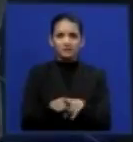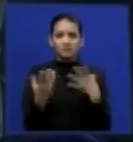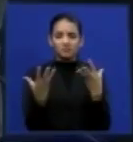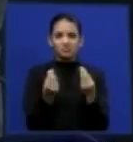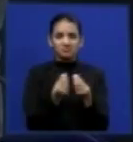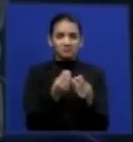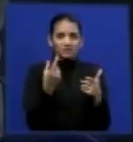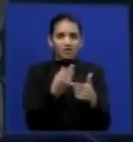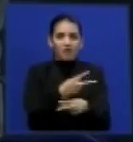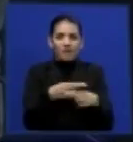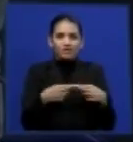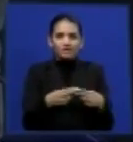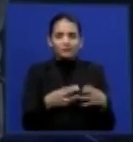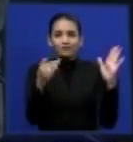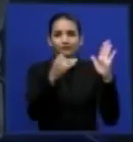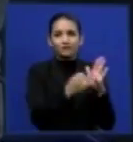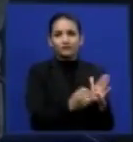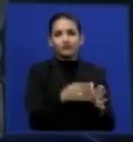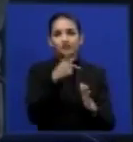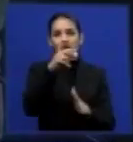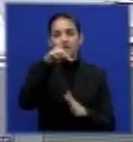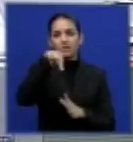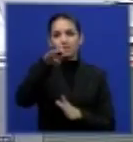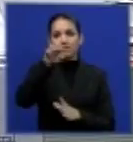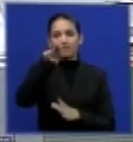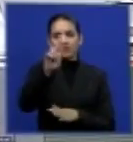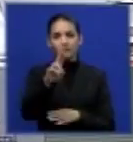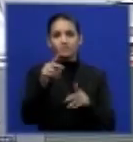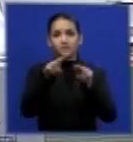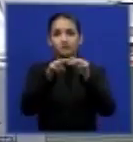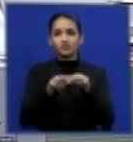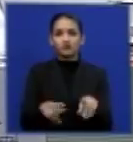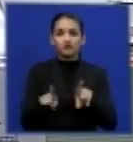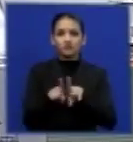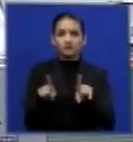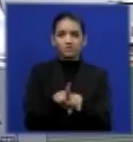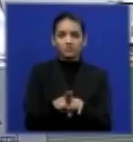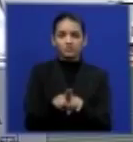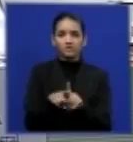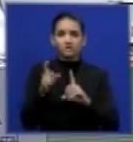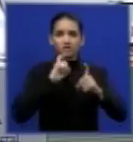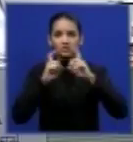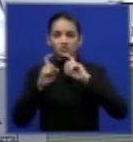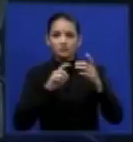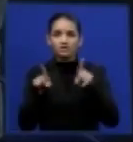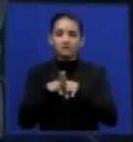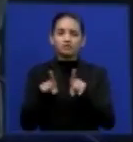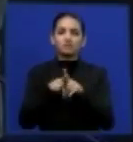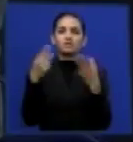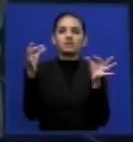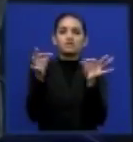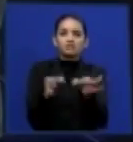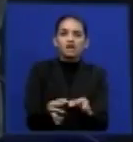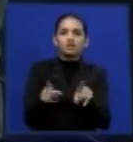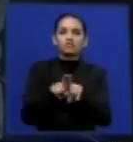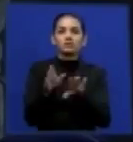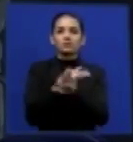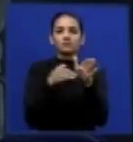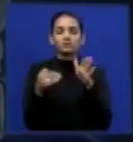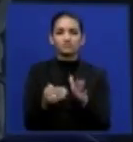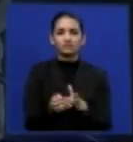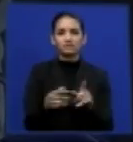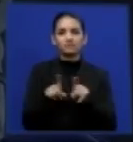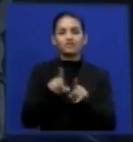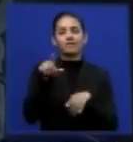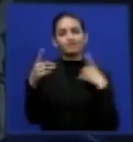pneu não é por outra razão que a gestão ambientalmente adequada desses resíduos constitui Um Desafio tanto